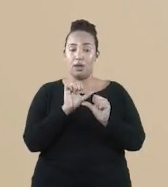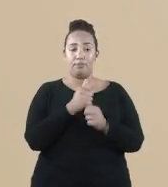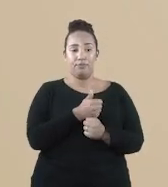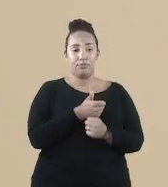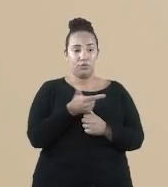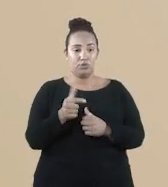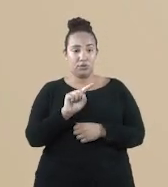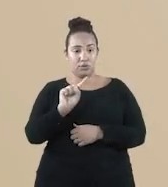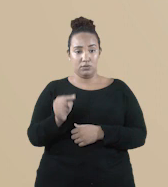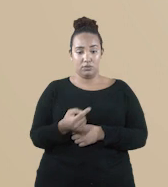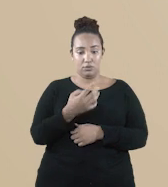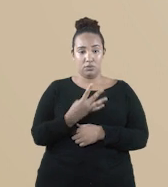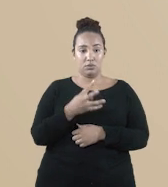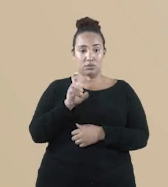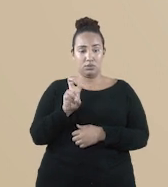transformar